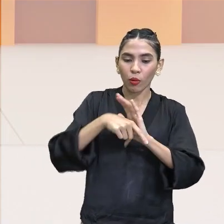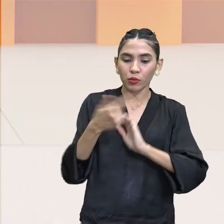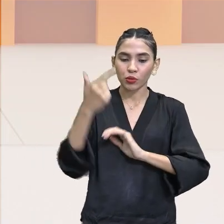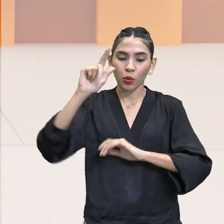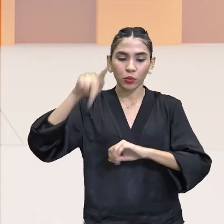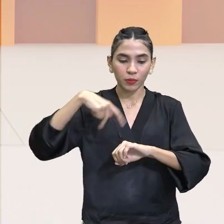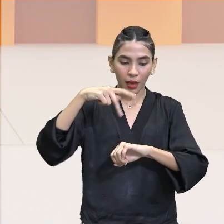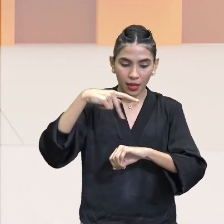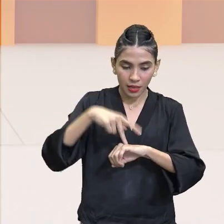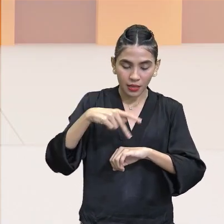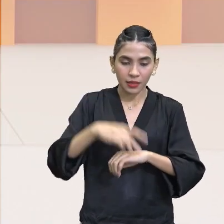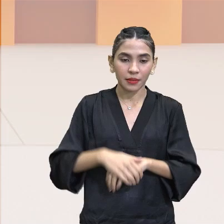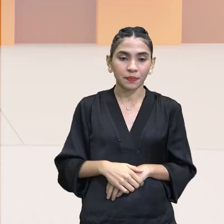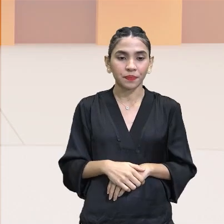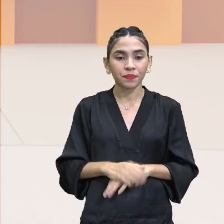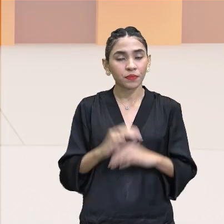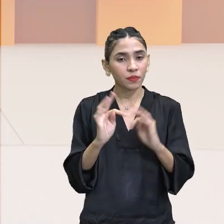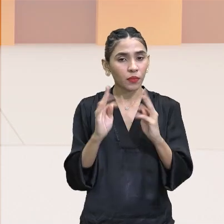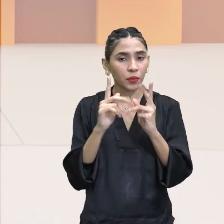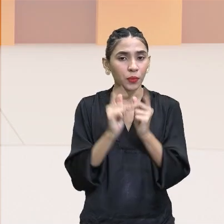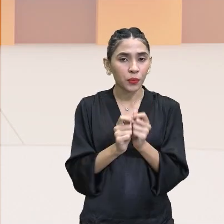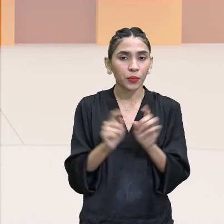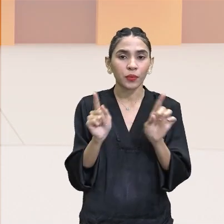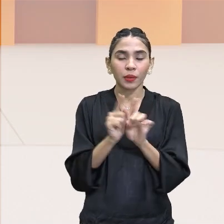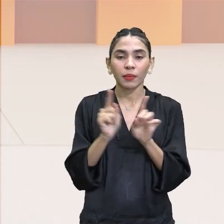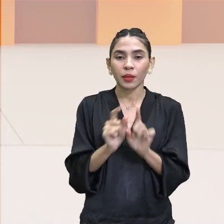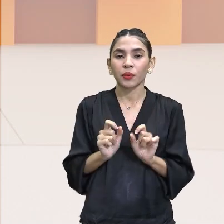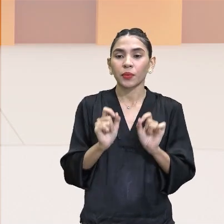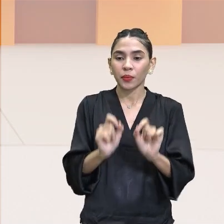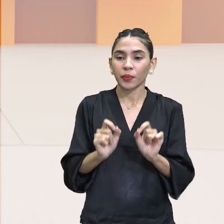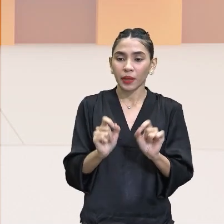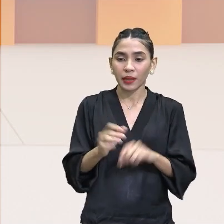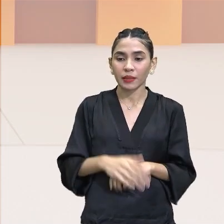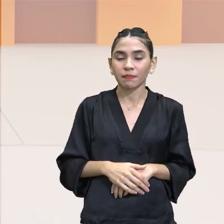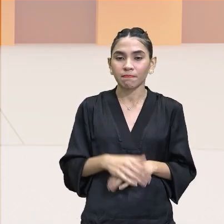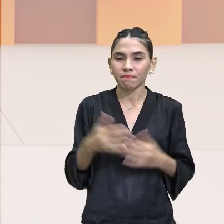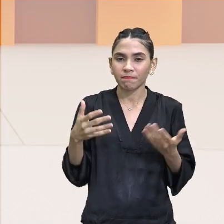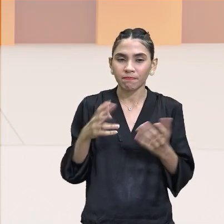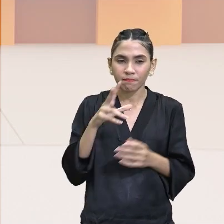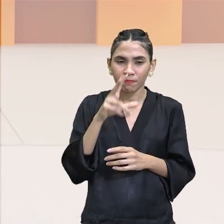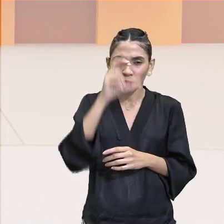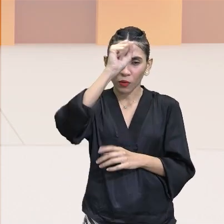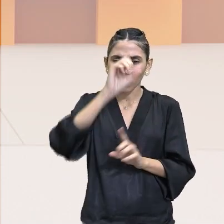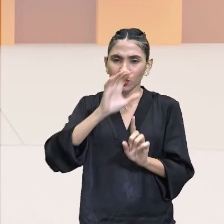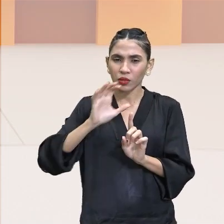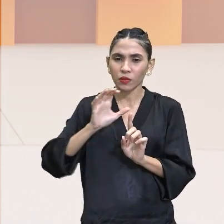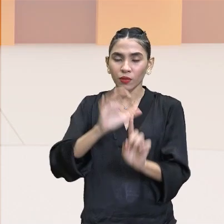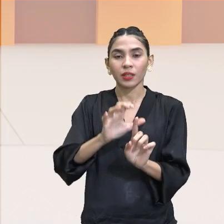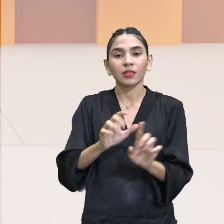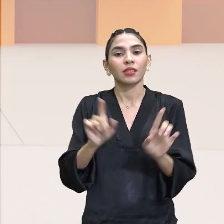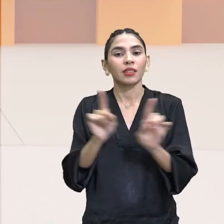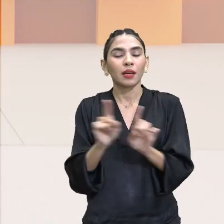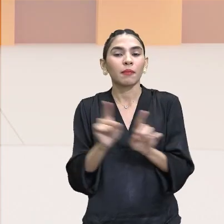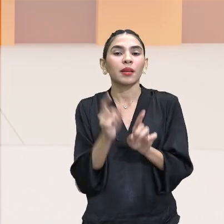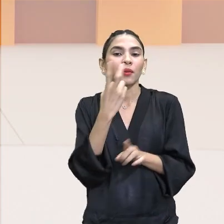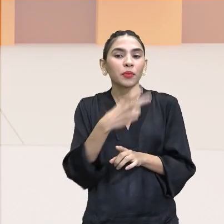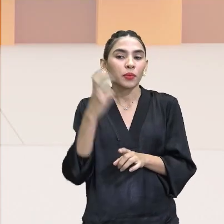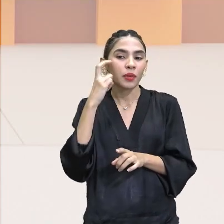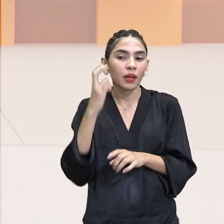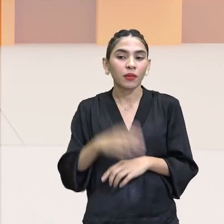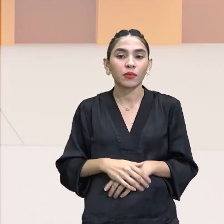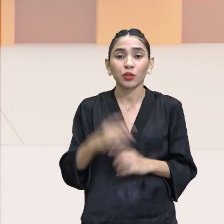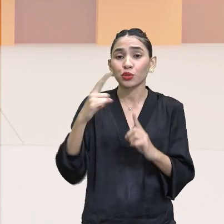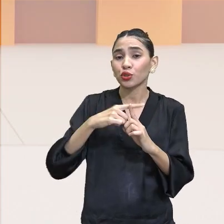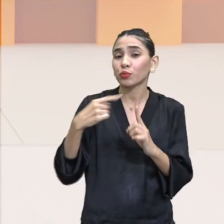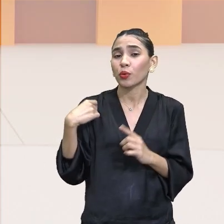outros países, né? Tudo isso acaba sendo intensificando cada vez mais até mesmo a questão cultural, né? Tipo